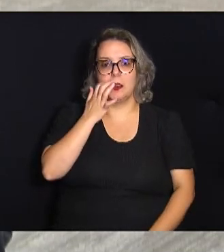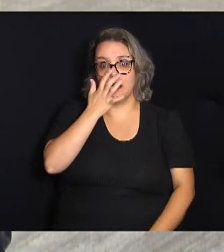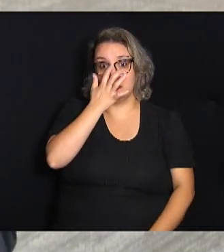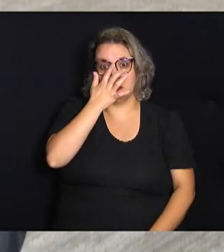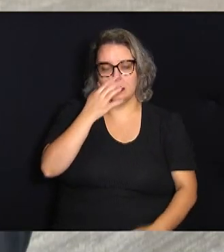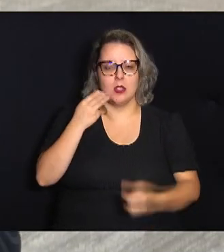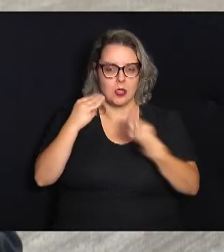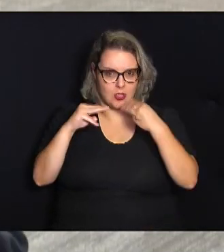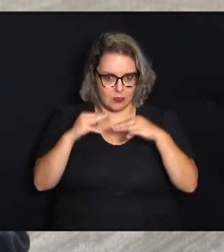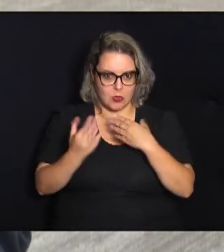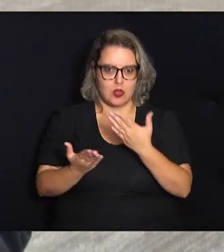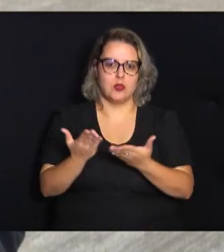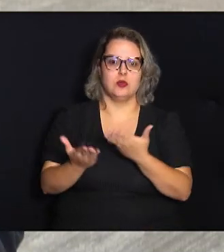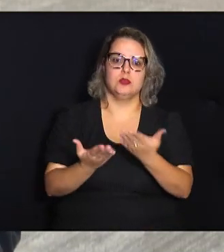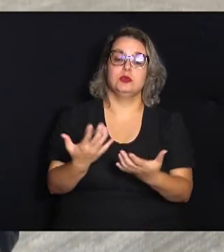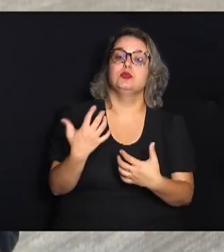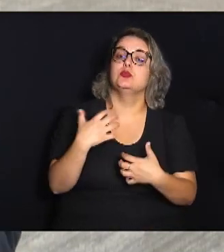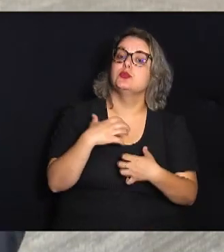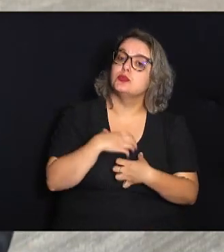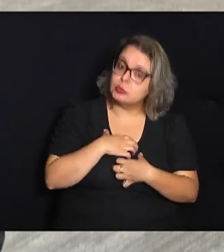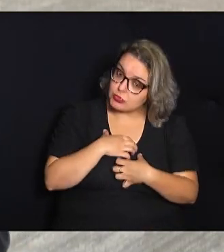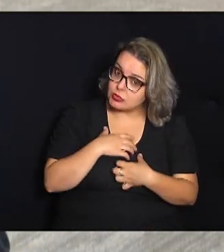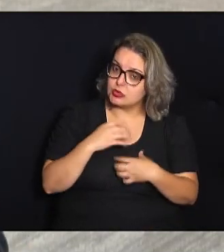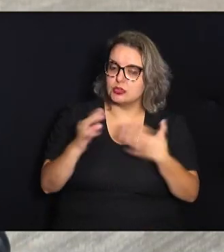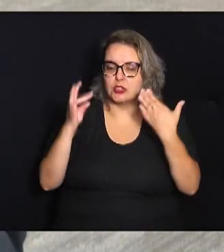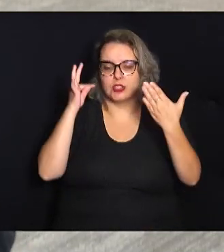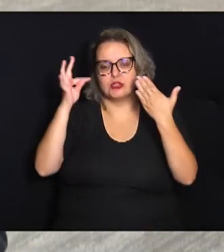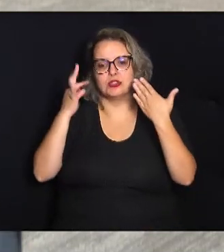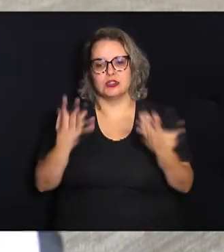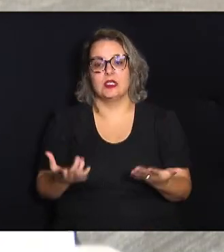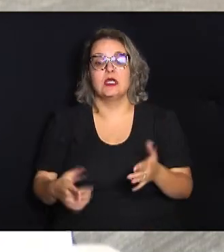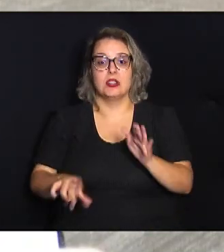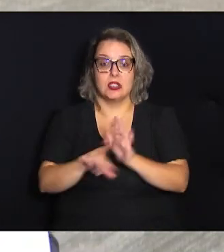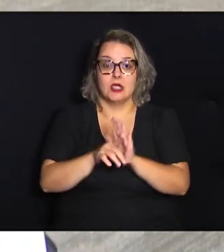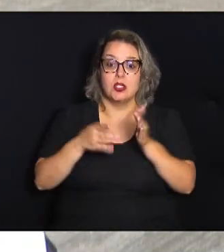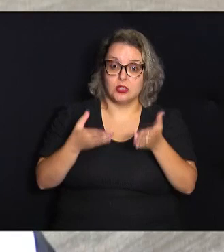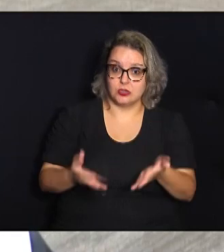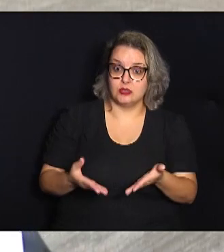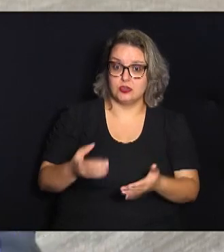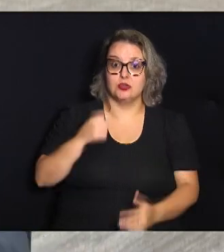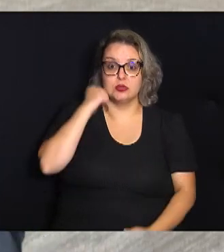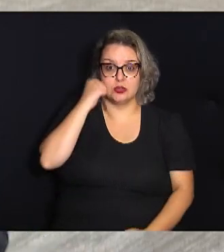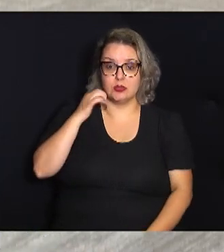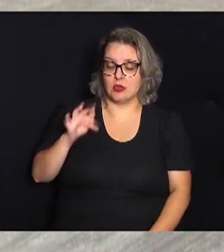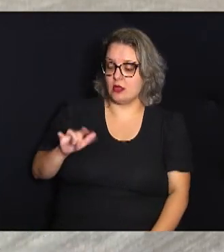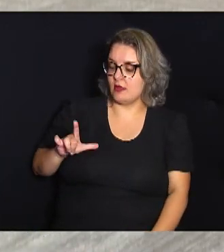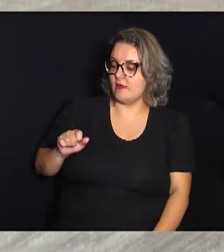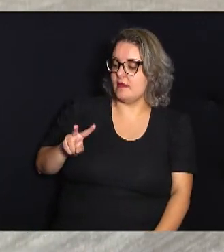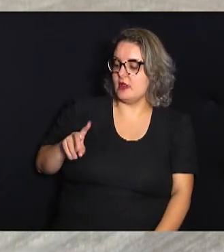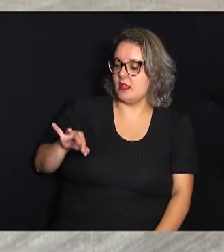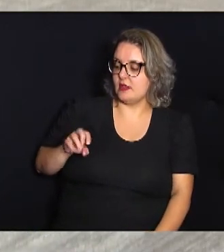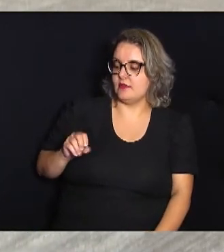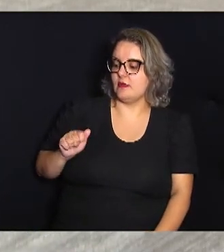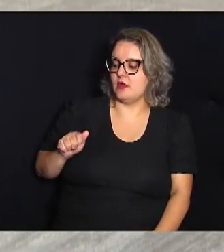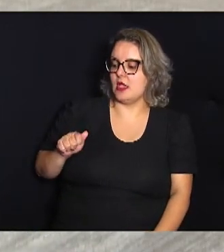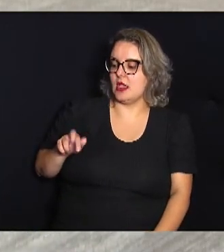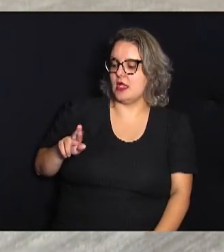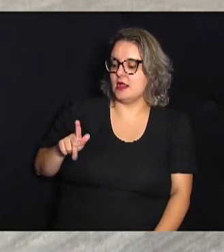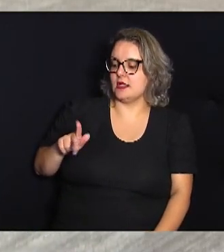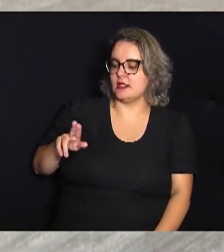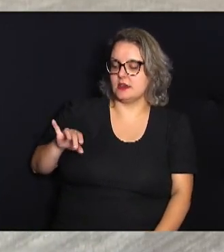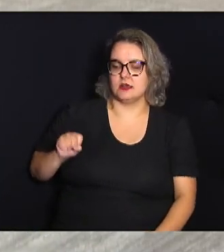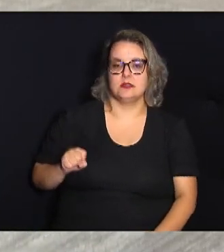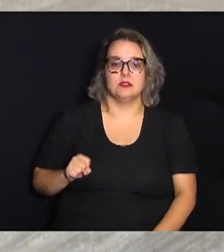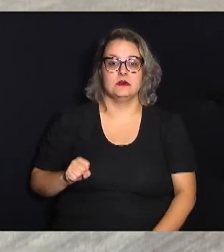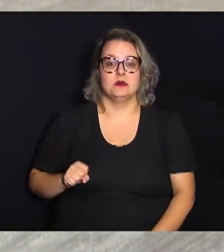usada como tratamento, como forma de terapia, e esta lei do senador Flávio Arnes diz que há